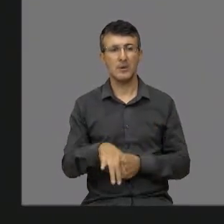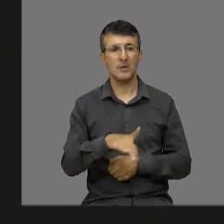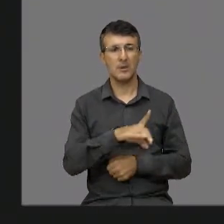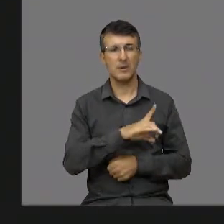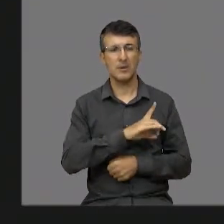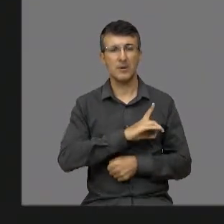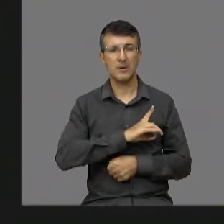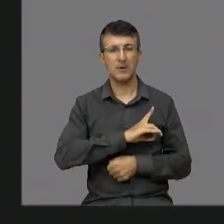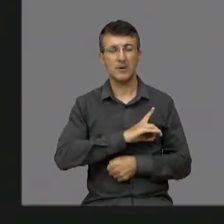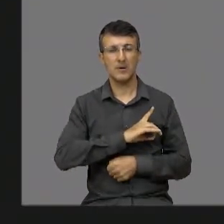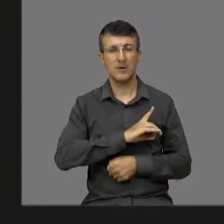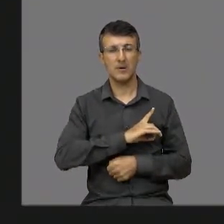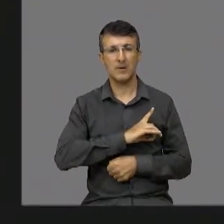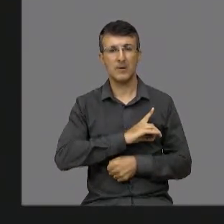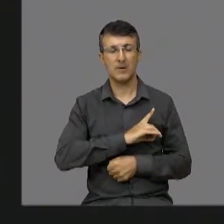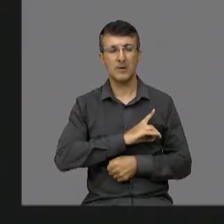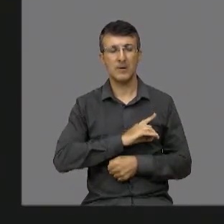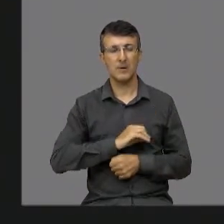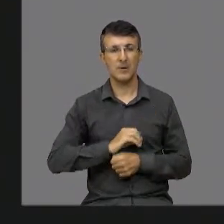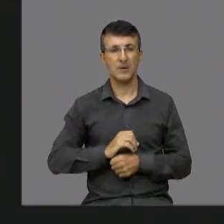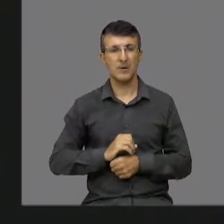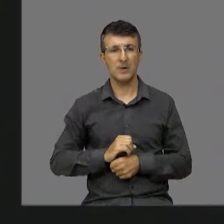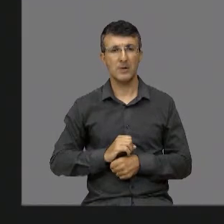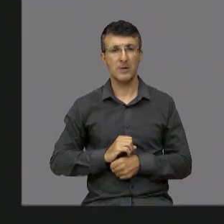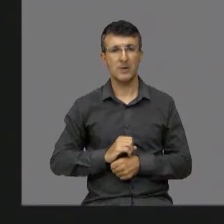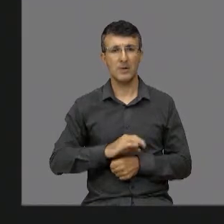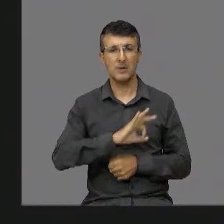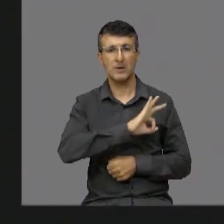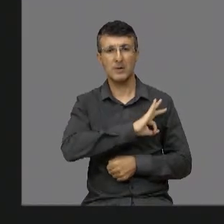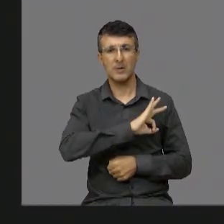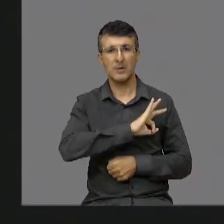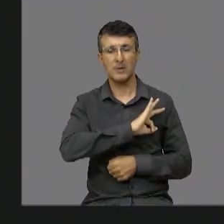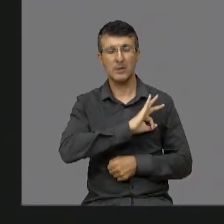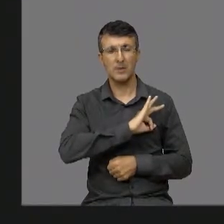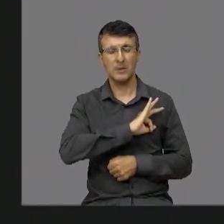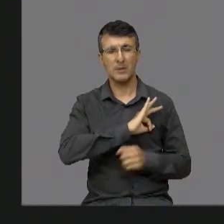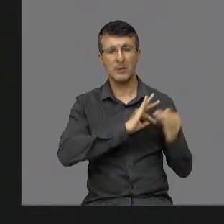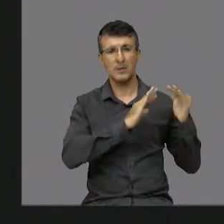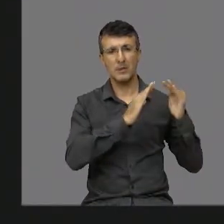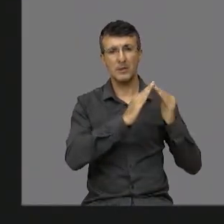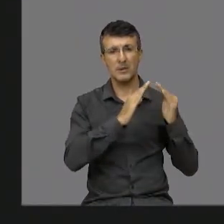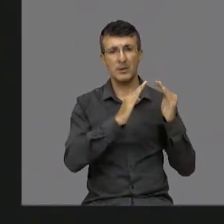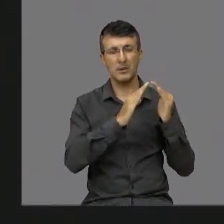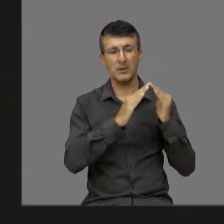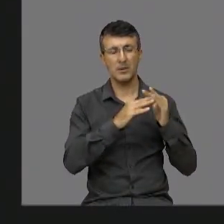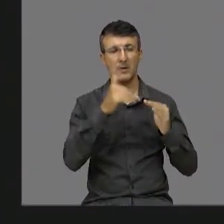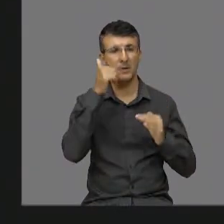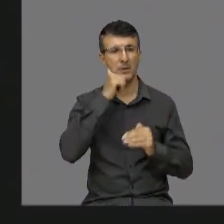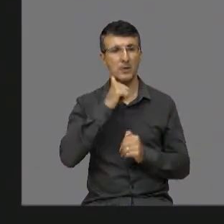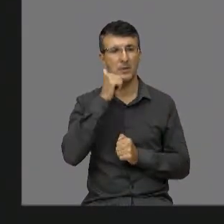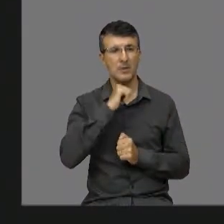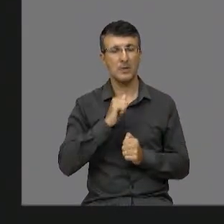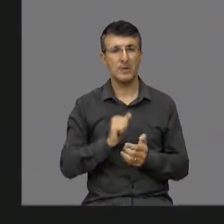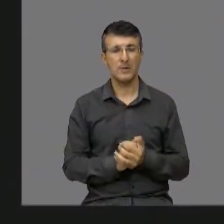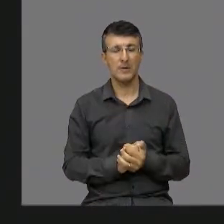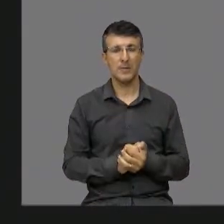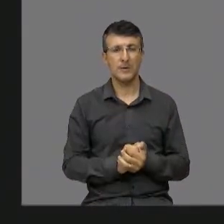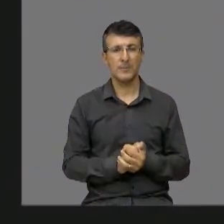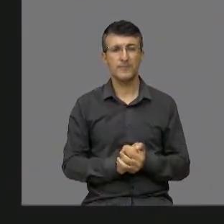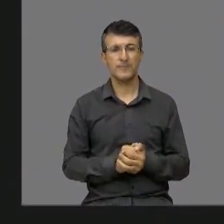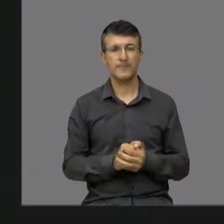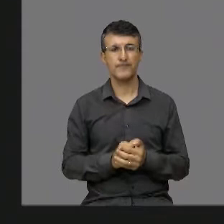núcleo possui uma atuação em destaque na aplicação da Lei 11.340,